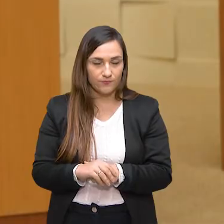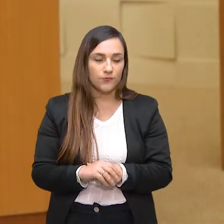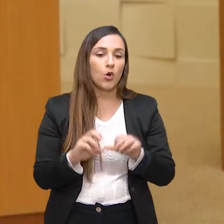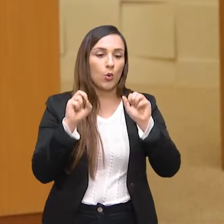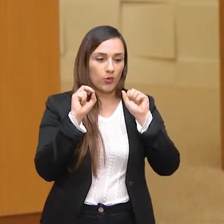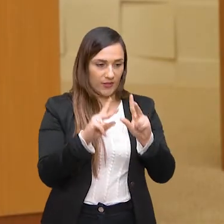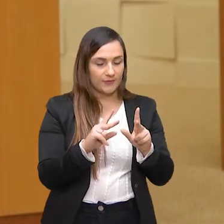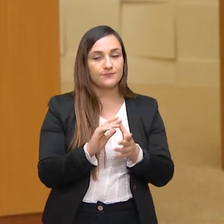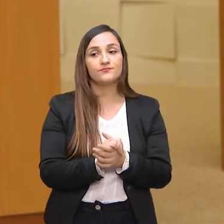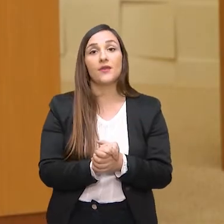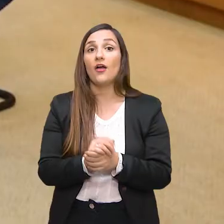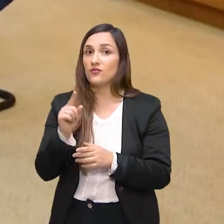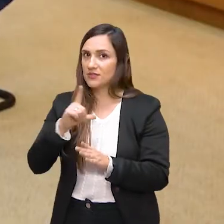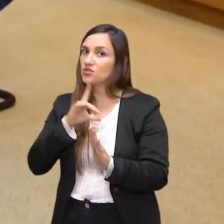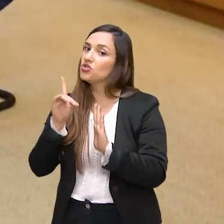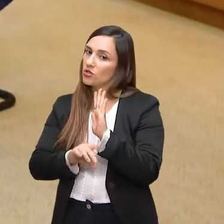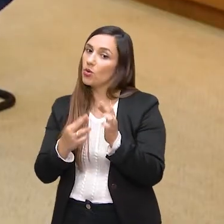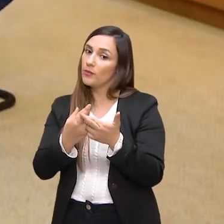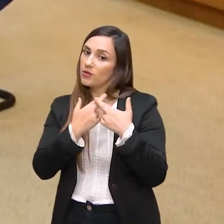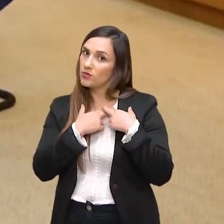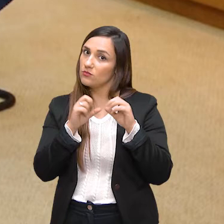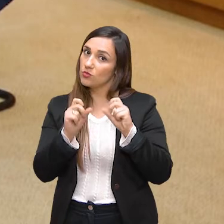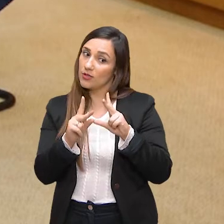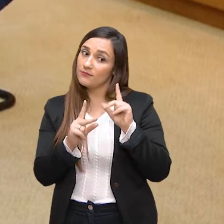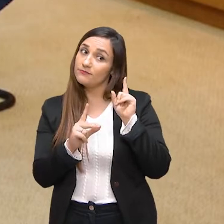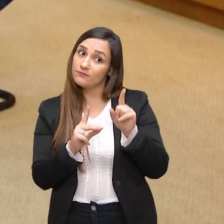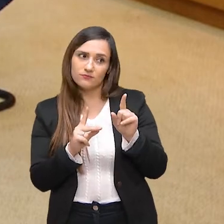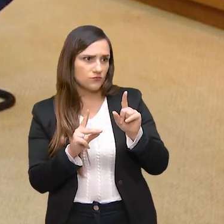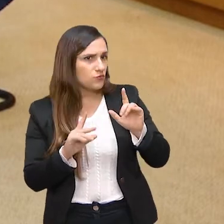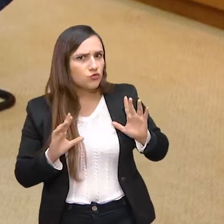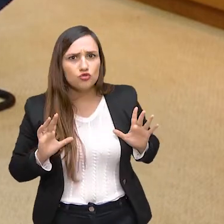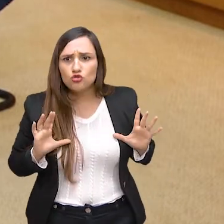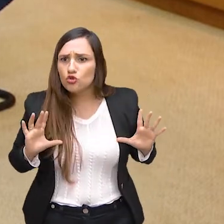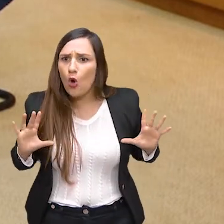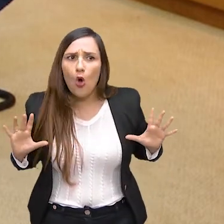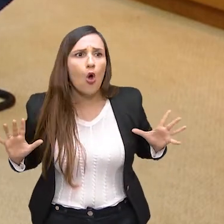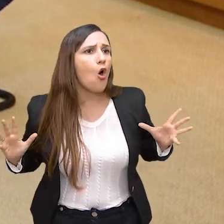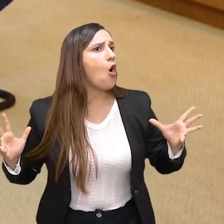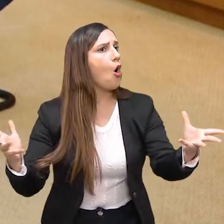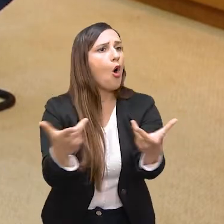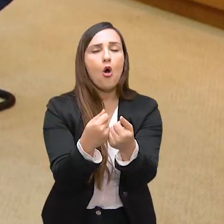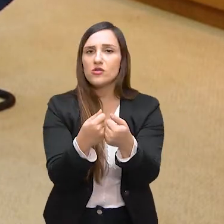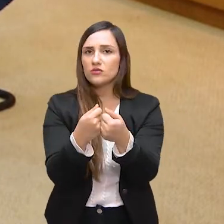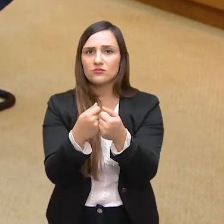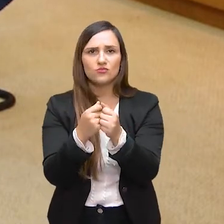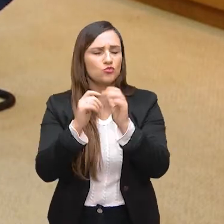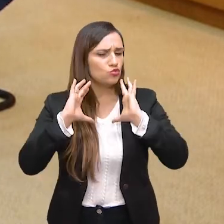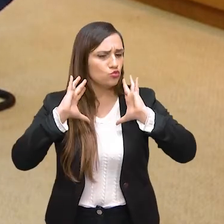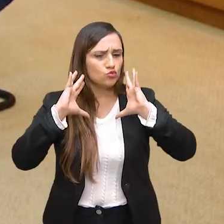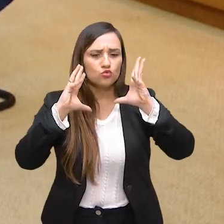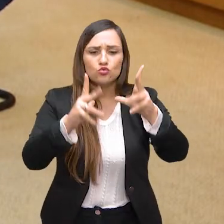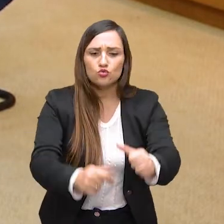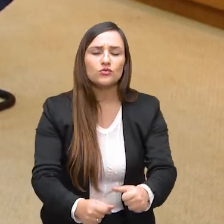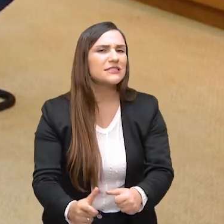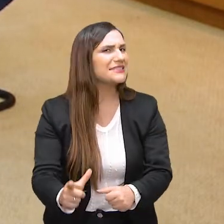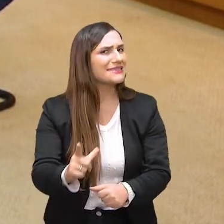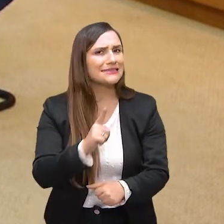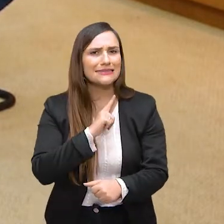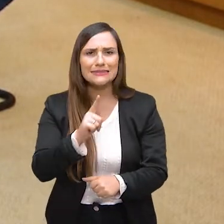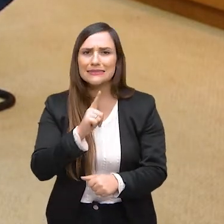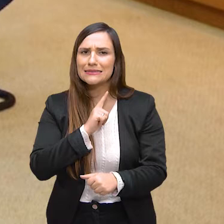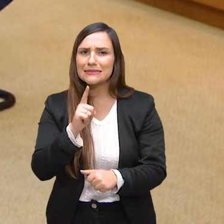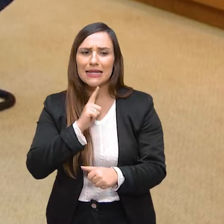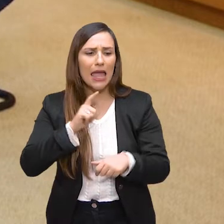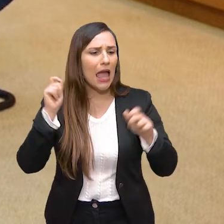direitos e obrigações. Isso é uma coisa. Então, todos nós, por sermos seres humanos, somos capazes,